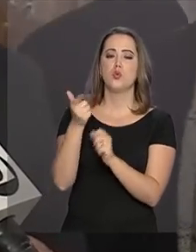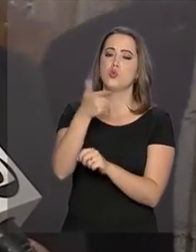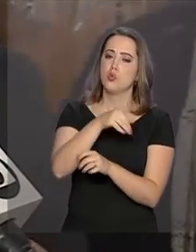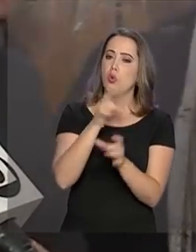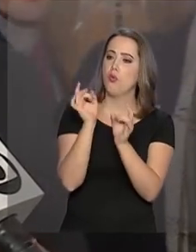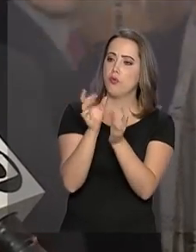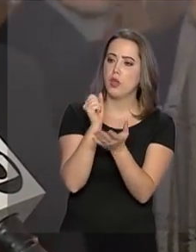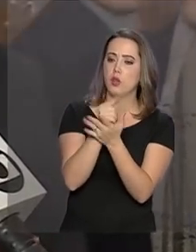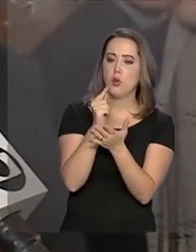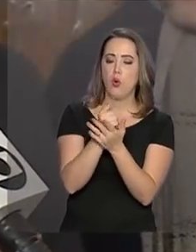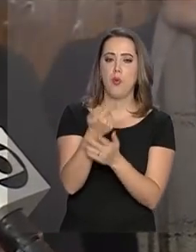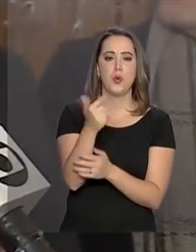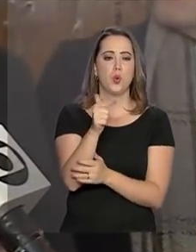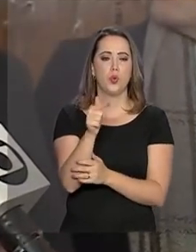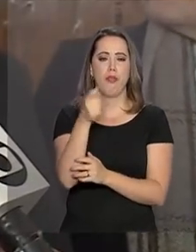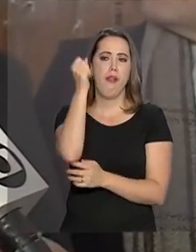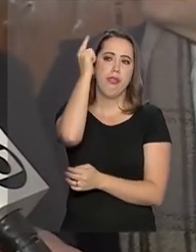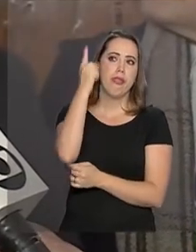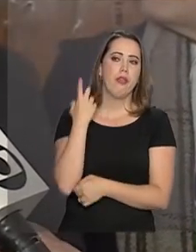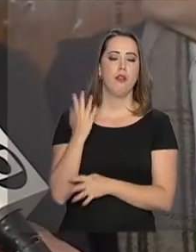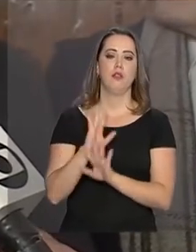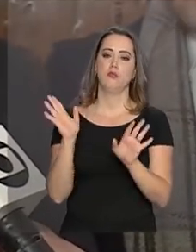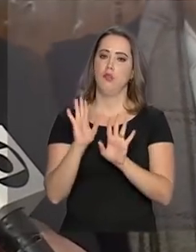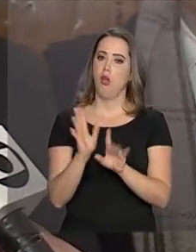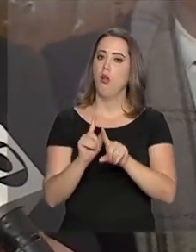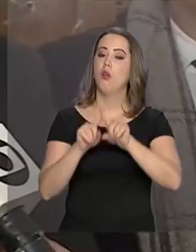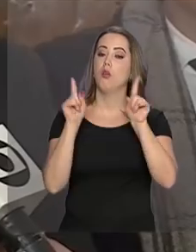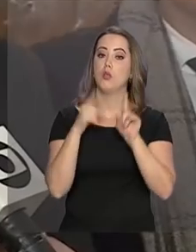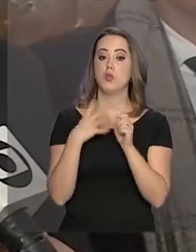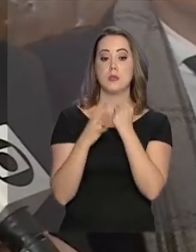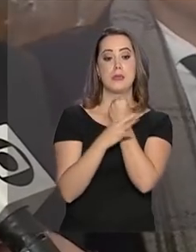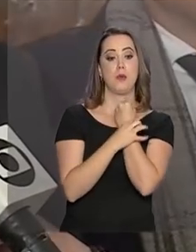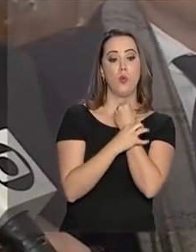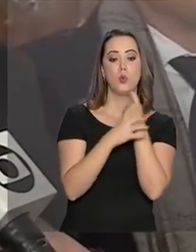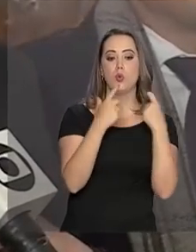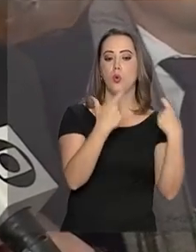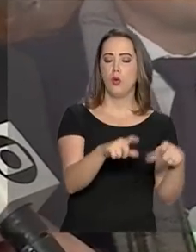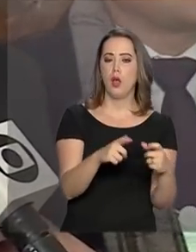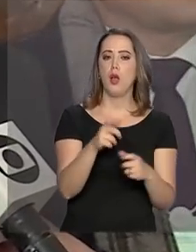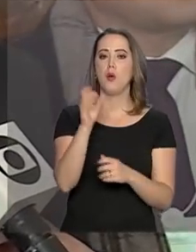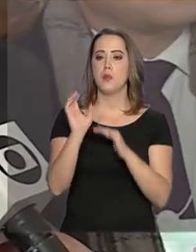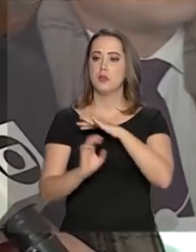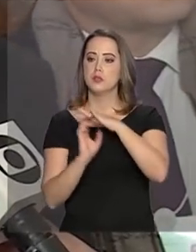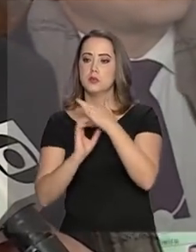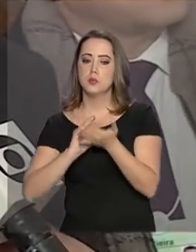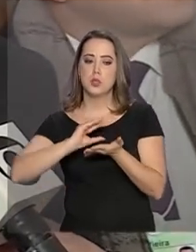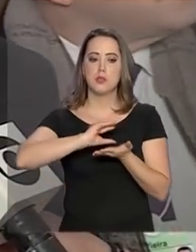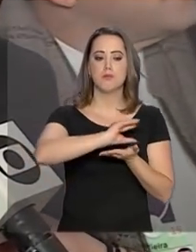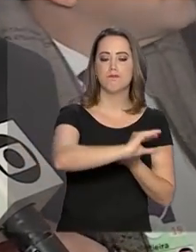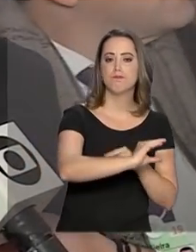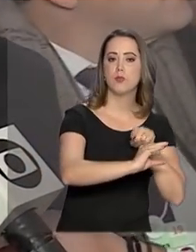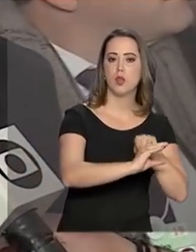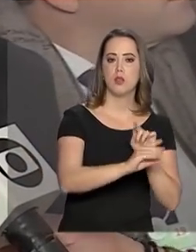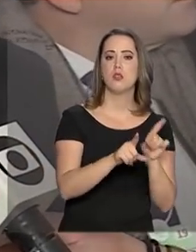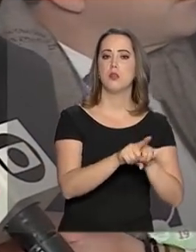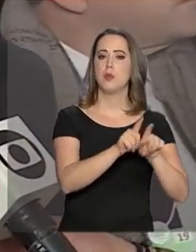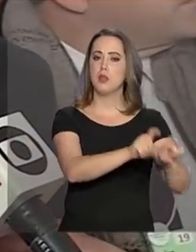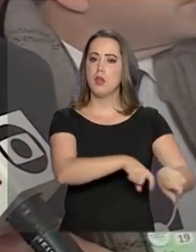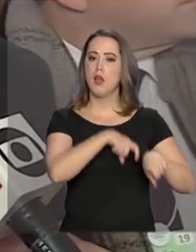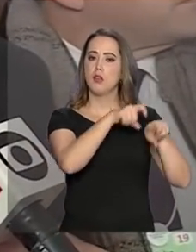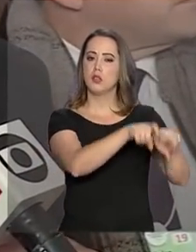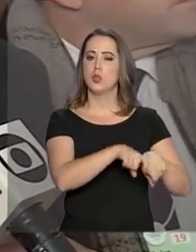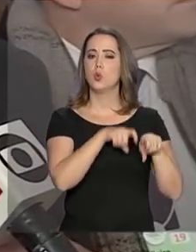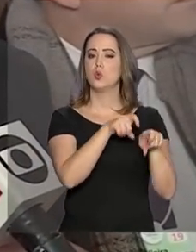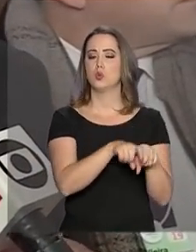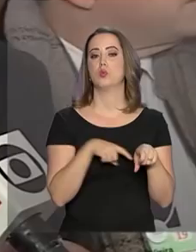nós podemos ser um país seguro para investimentos, e em especial a questão do agronegócio, que é muito importante para nós, é o